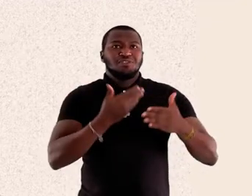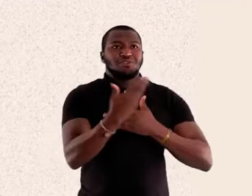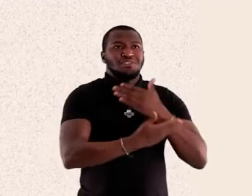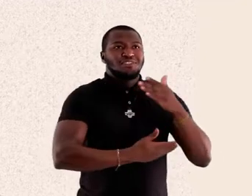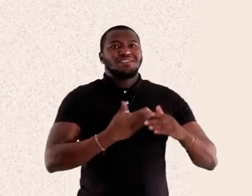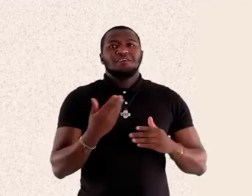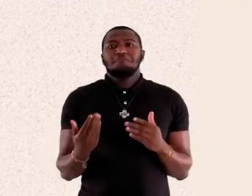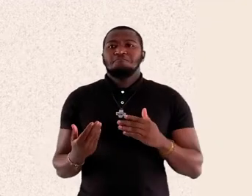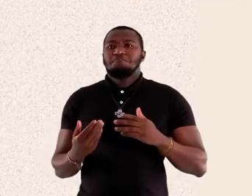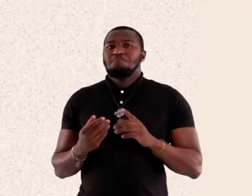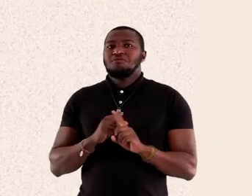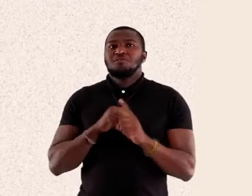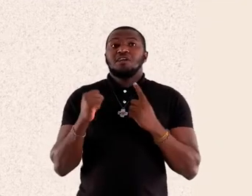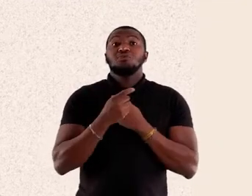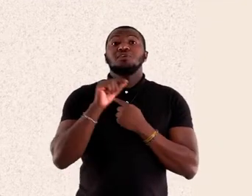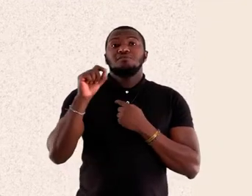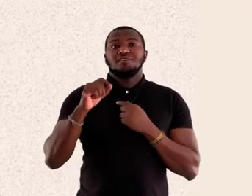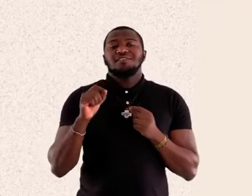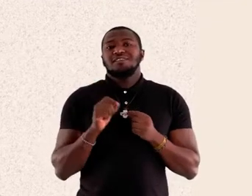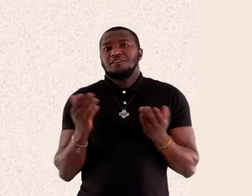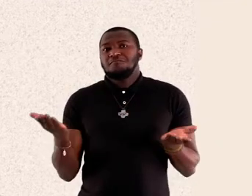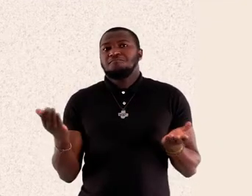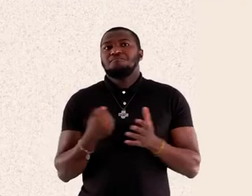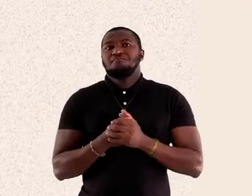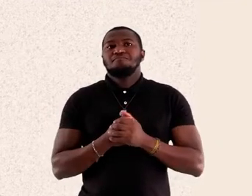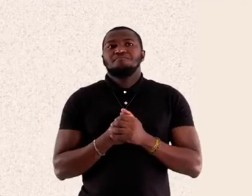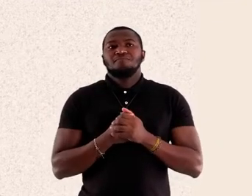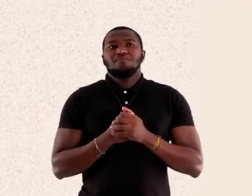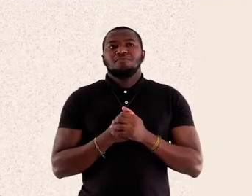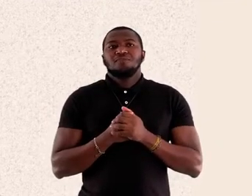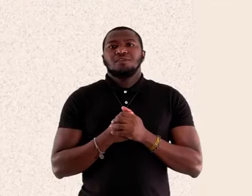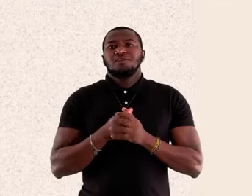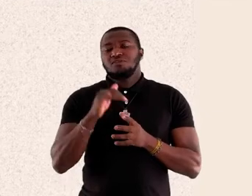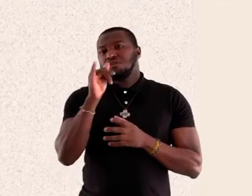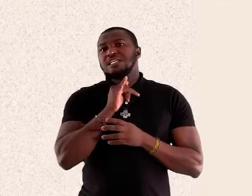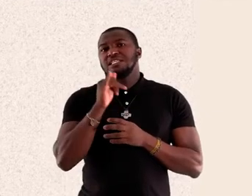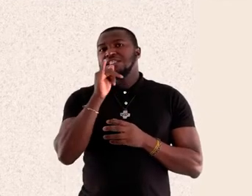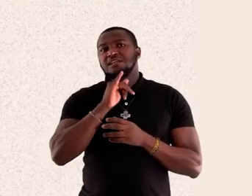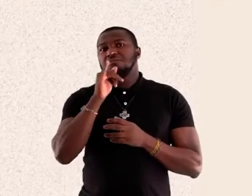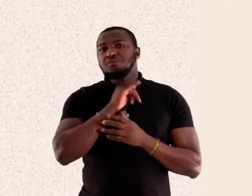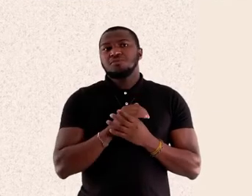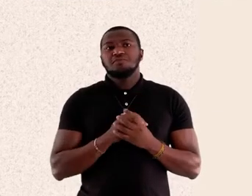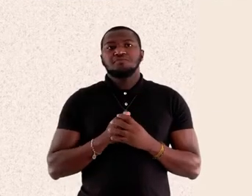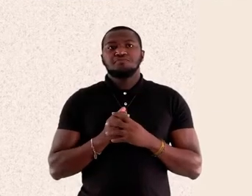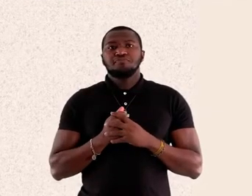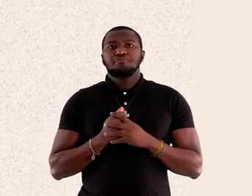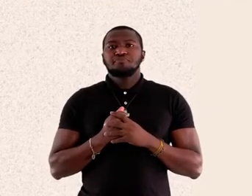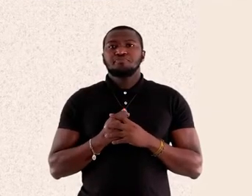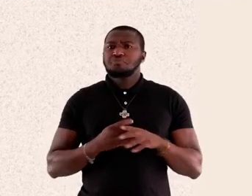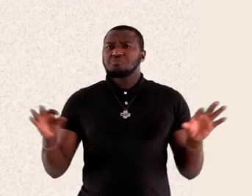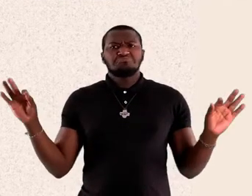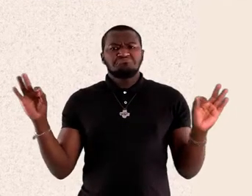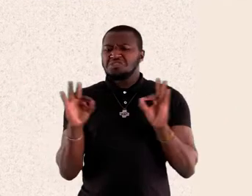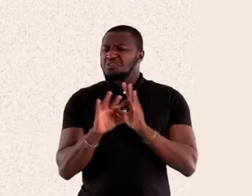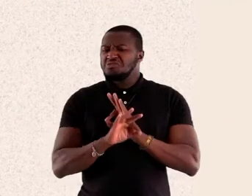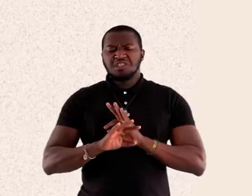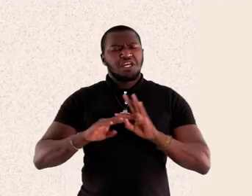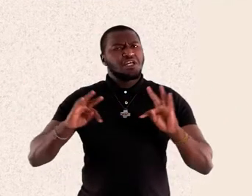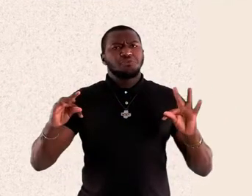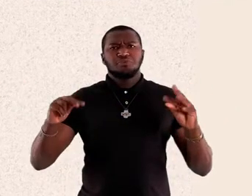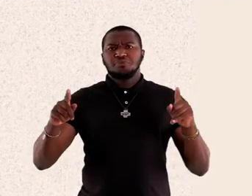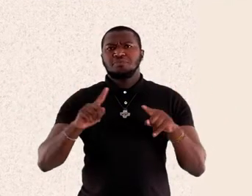então o que fazer só exemplos né Eu disse que eu não iria concluir nada aqui